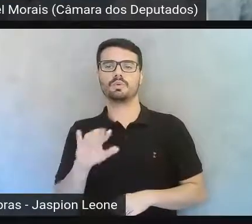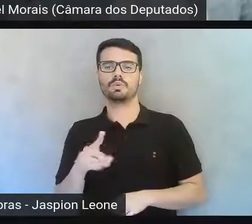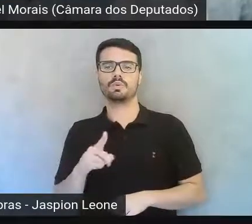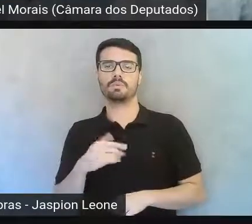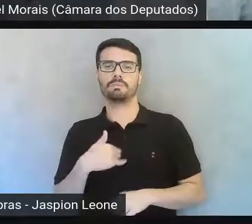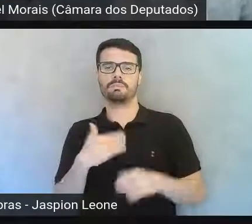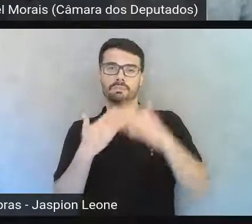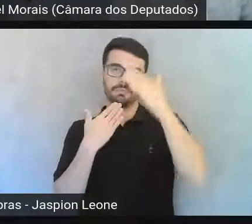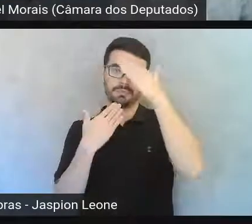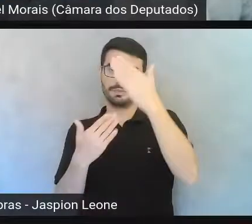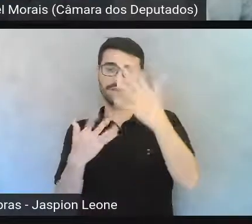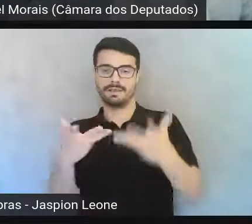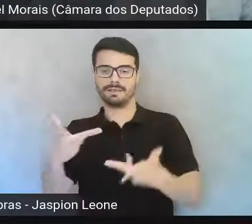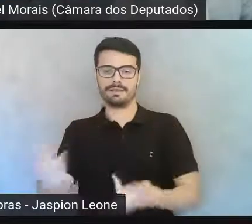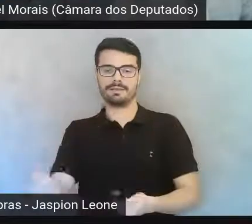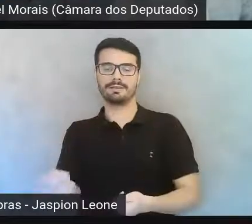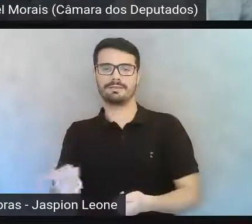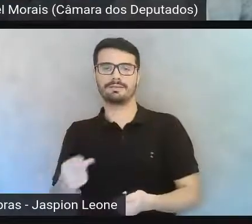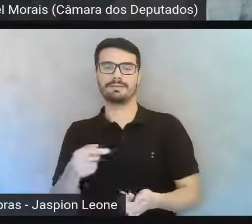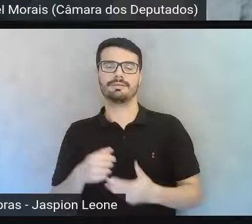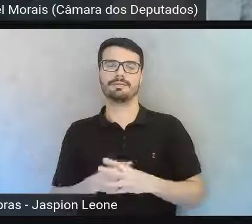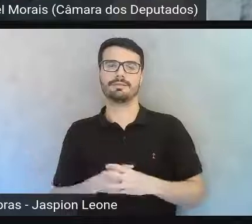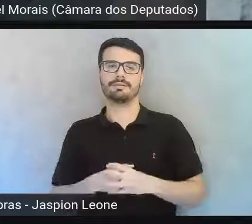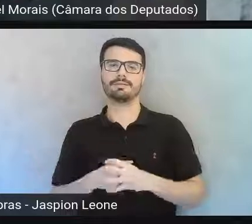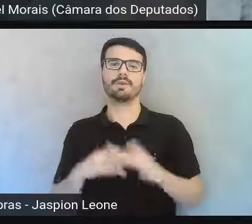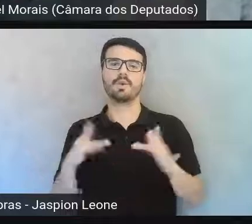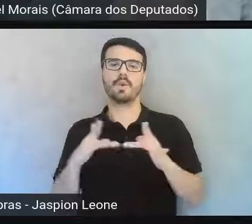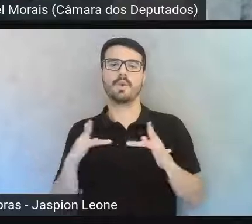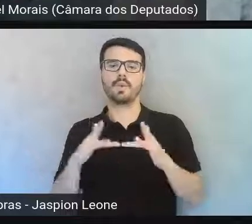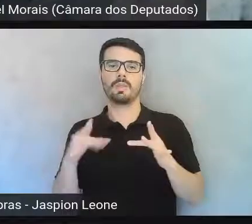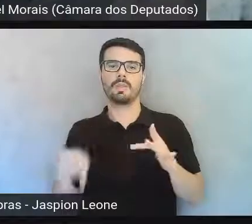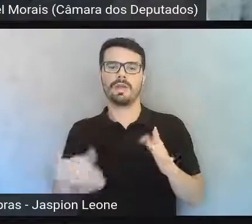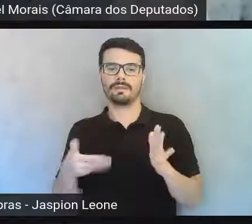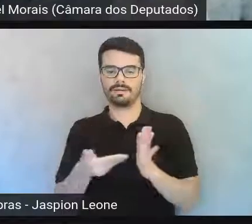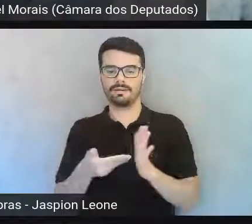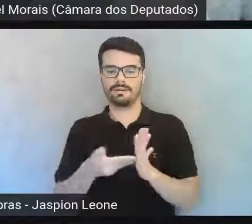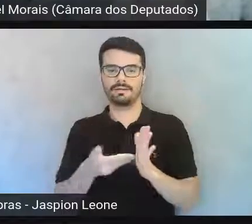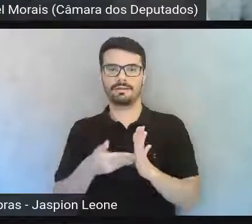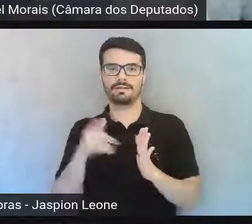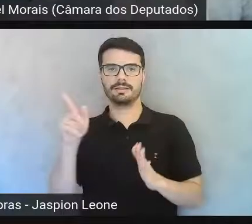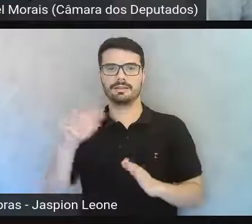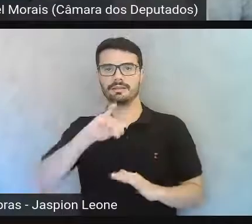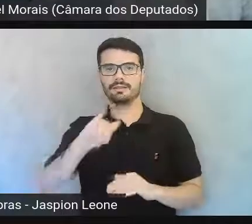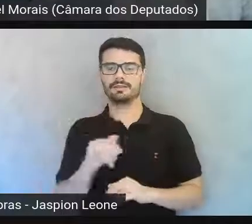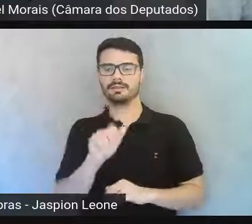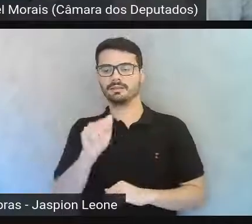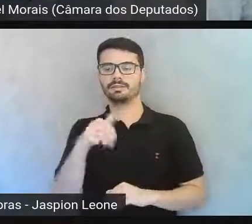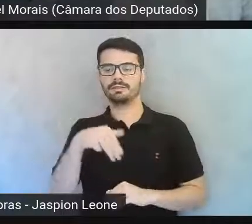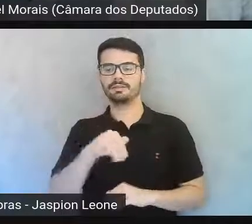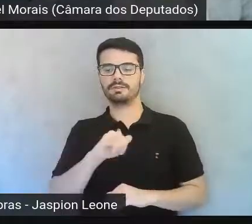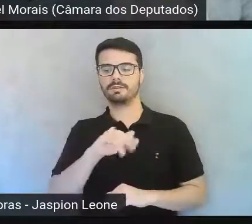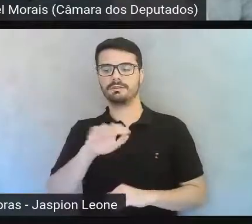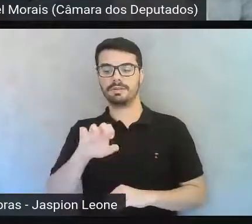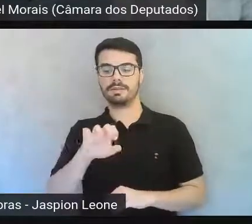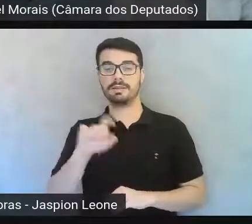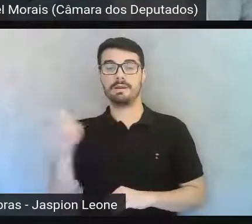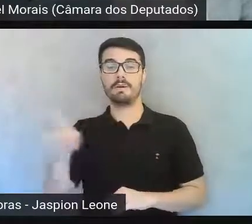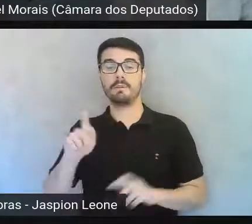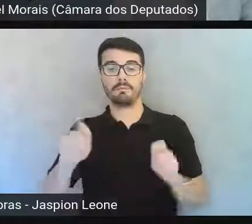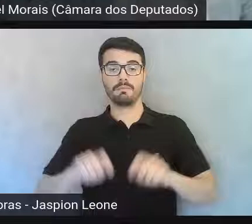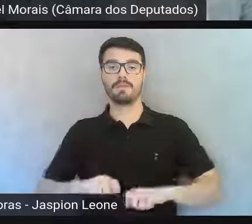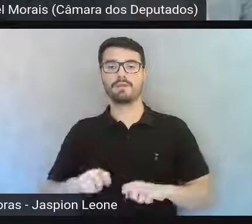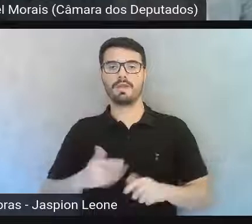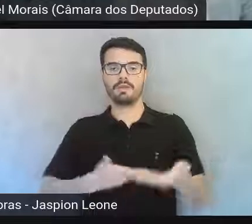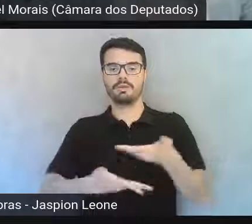Agradeço o convite, né? O contato da Câmara dos Deputados na pessoa da Jamile. É uma oportunidade de fazer uma troca